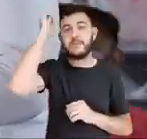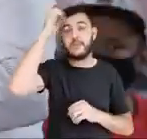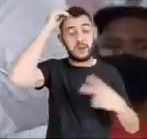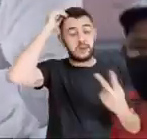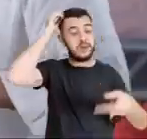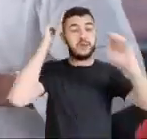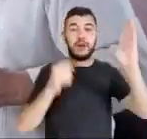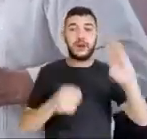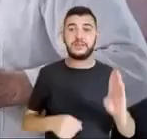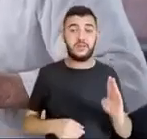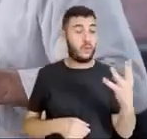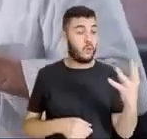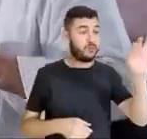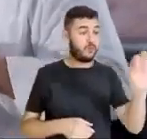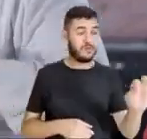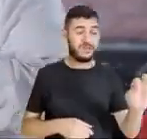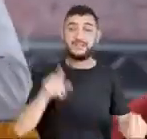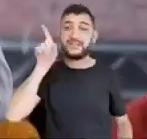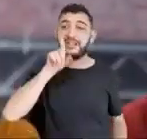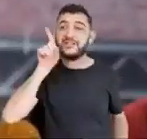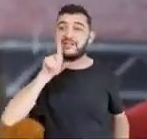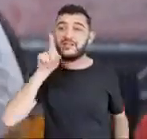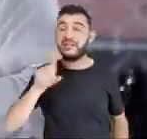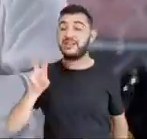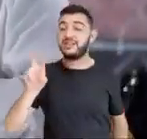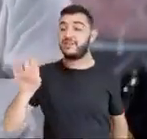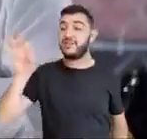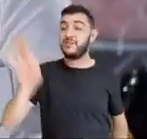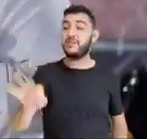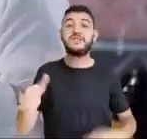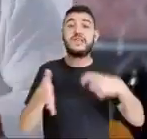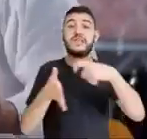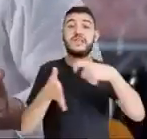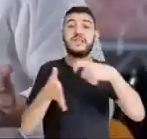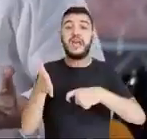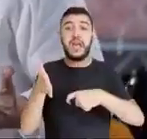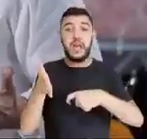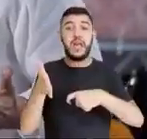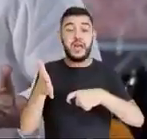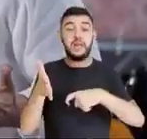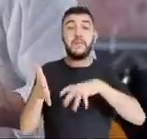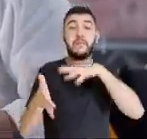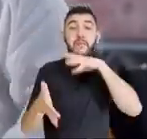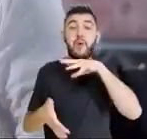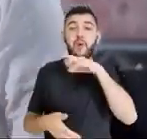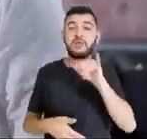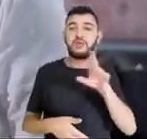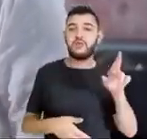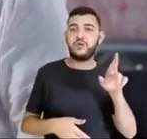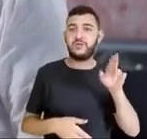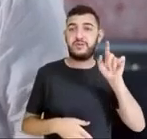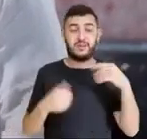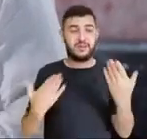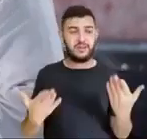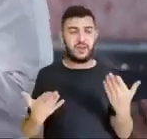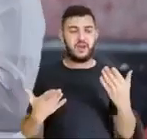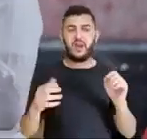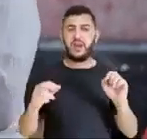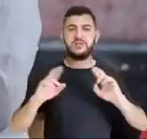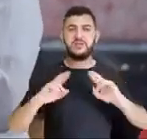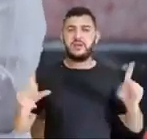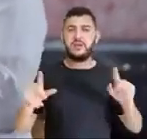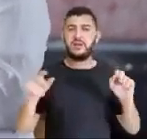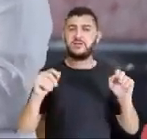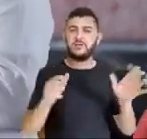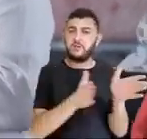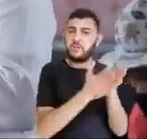Aqui no Brasil, sabe, aqui no Brasil quem paga dividendos não paga igual o povo pobre que paga imposto de renda. Não precisa